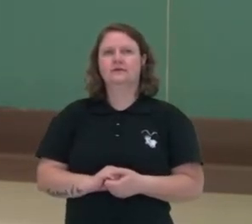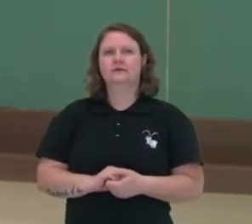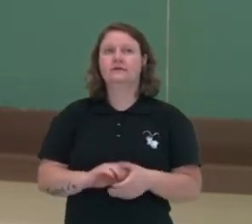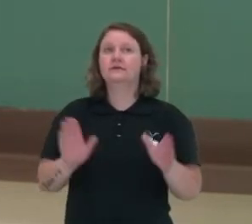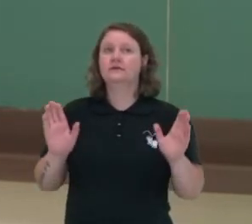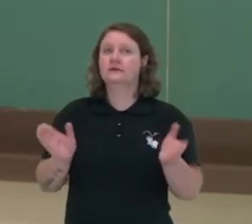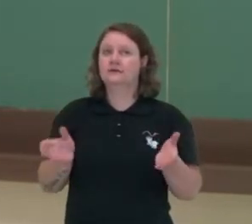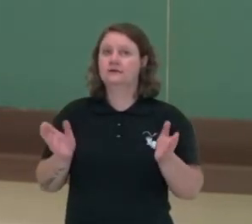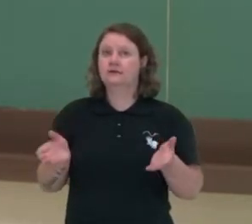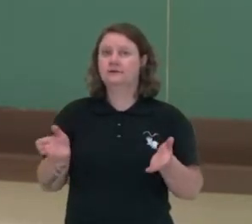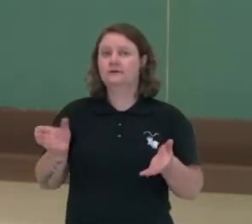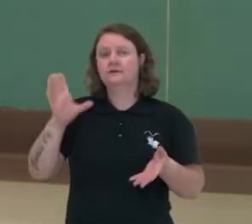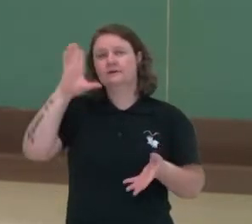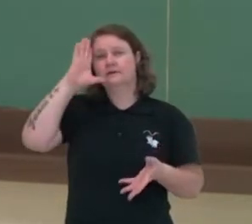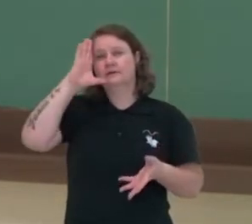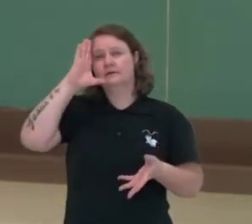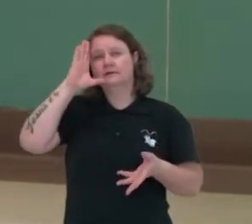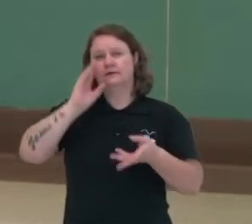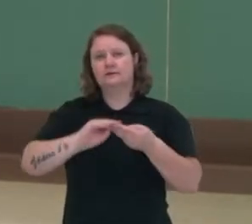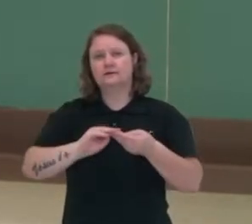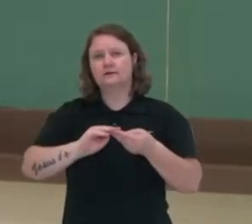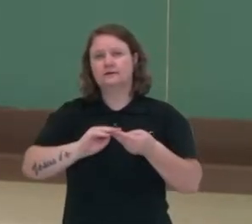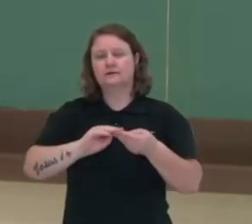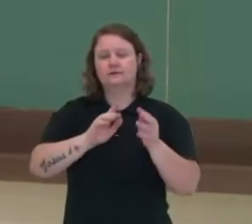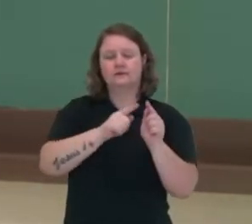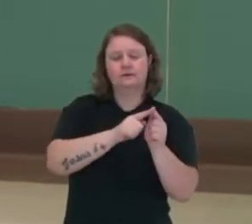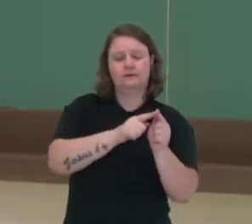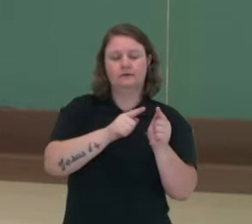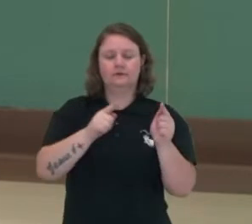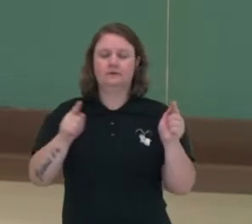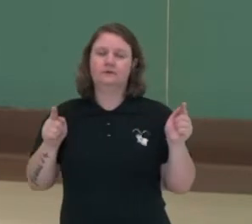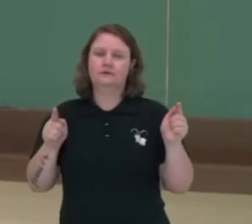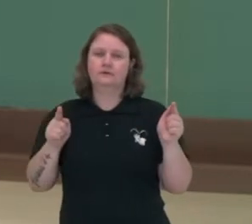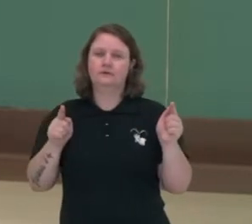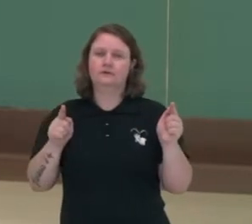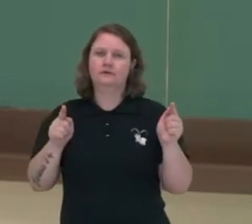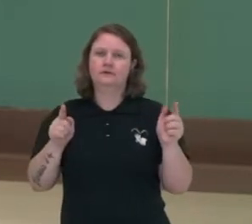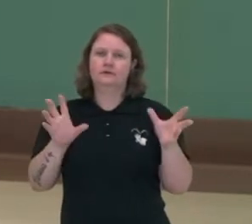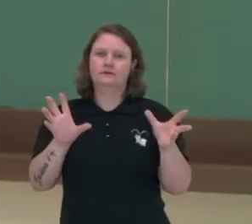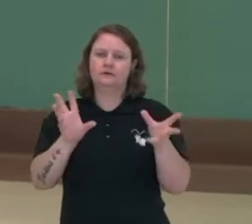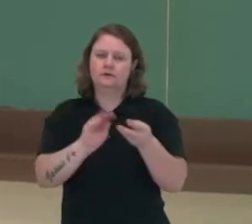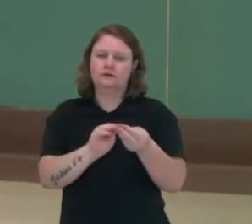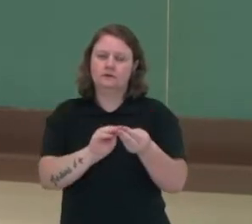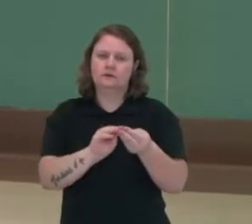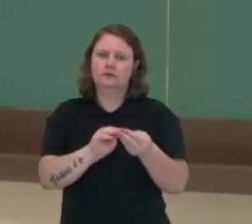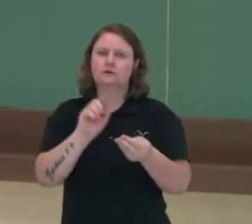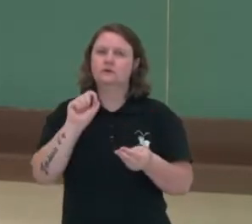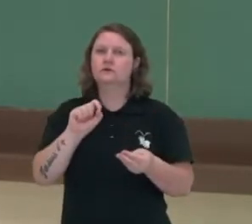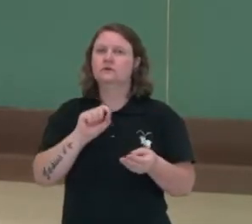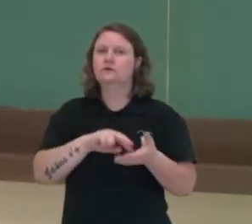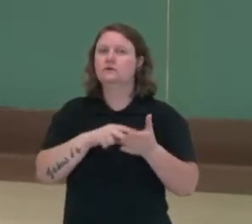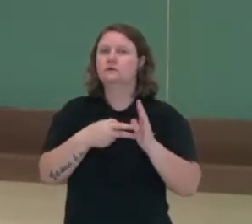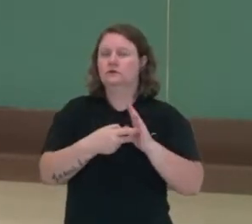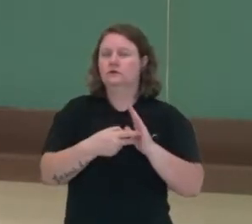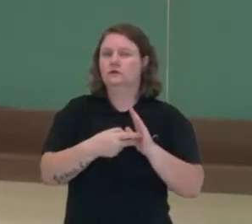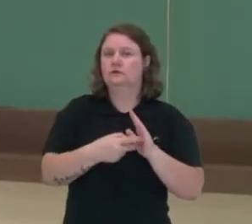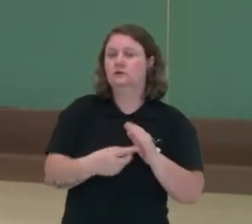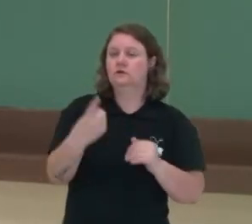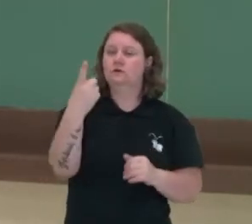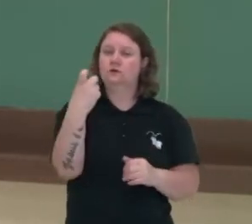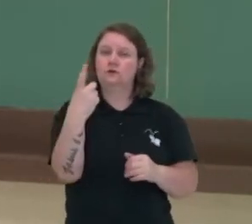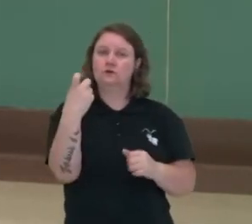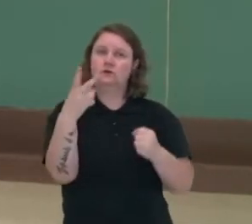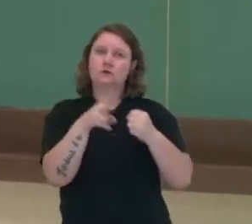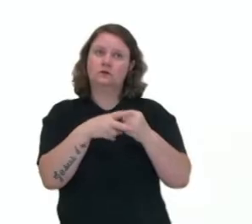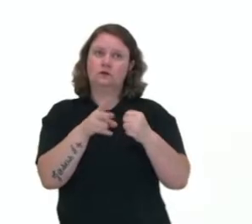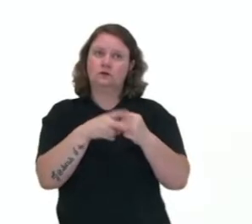E agora, entendendo então a questão do período simples, né? Já falamos então que o período simples é quando eu tenho apenas um verbo. Olha